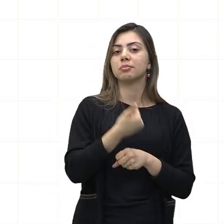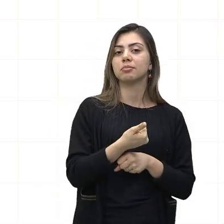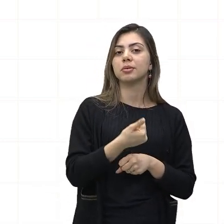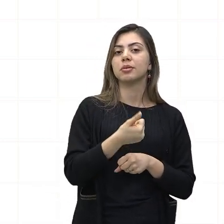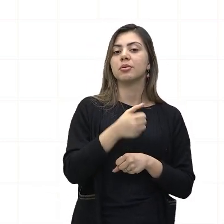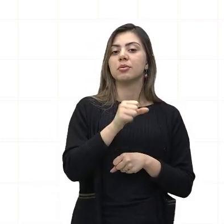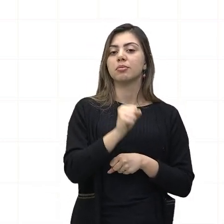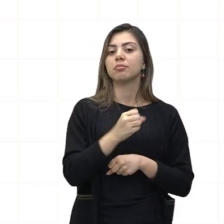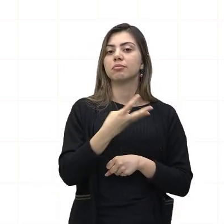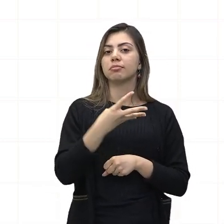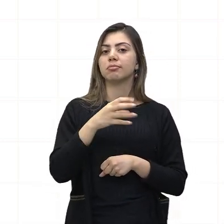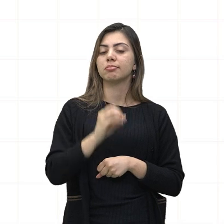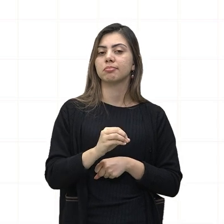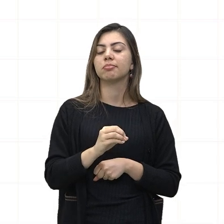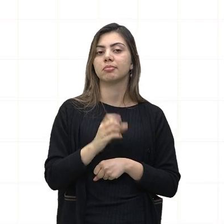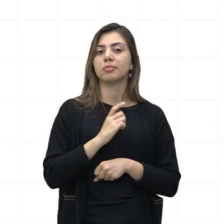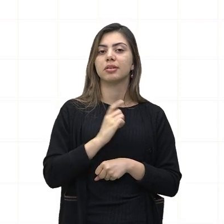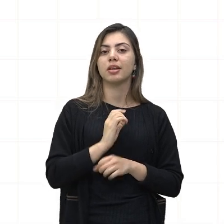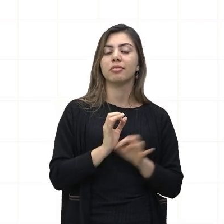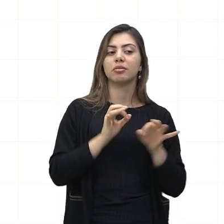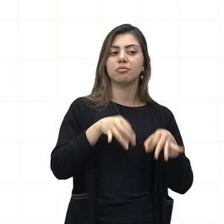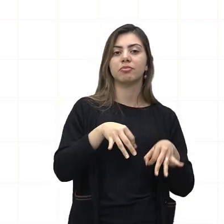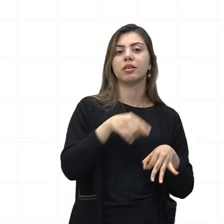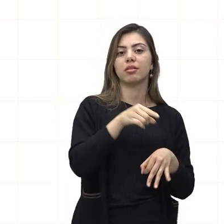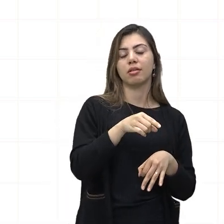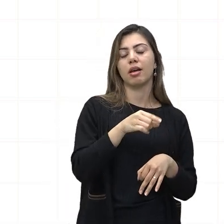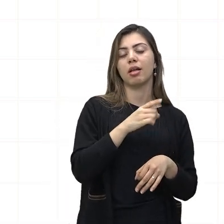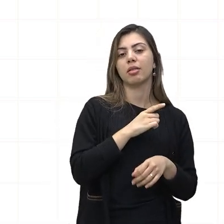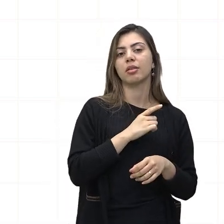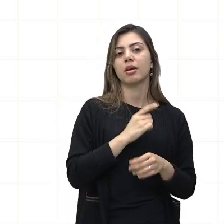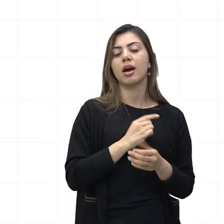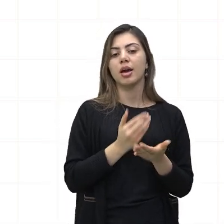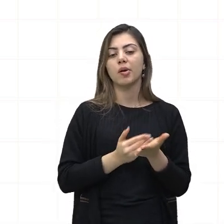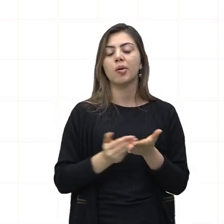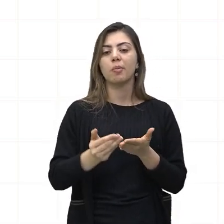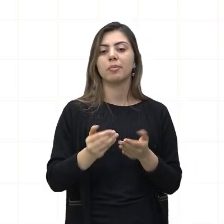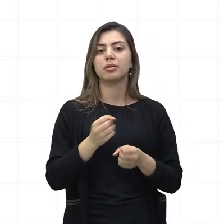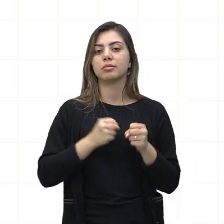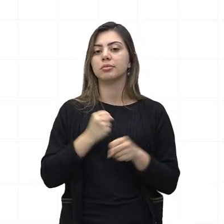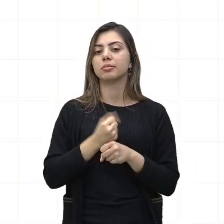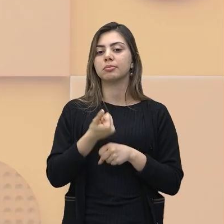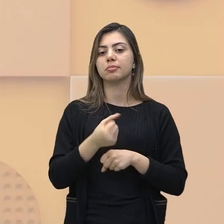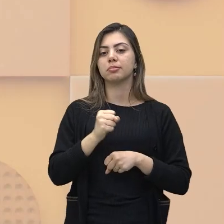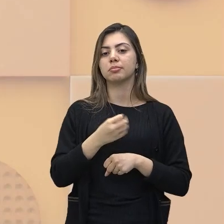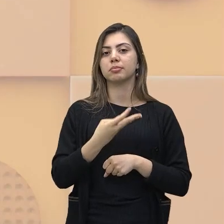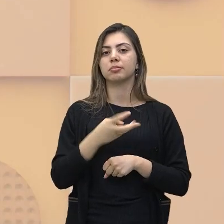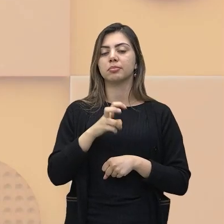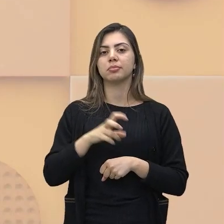1840, no final do período regencial. Em 1840, nós vamos ter o chamado golpe da